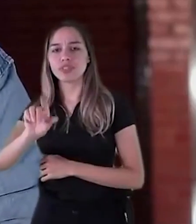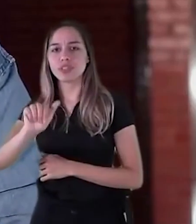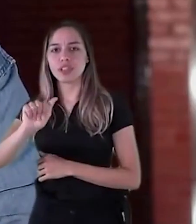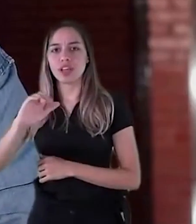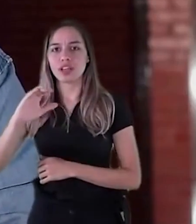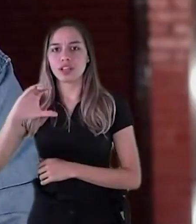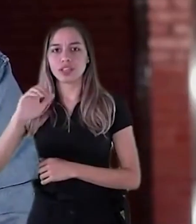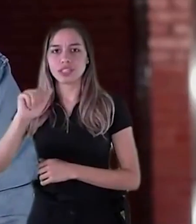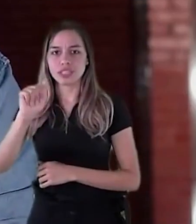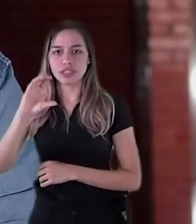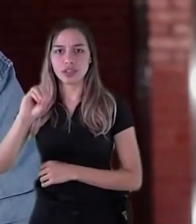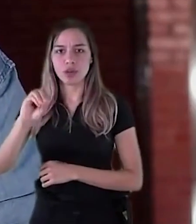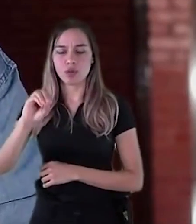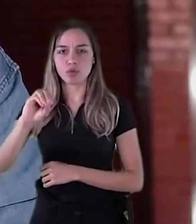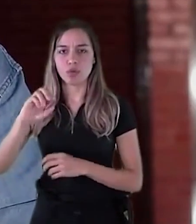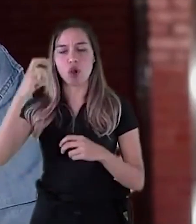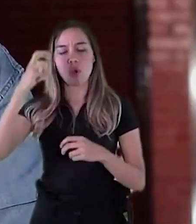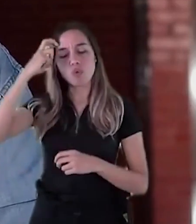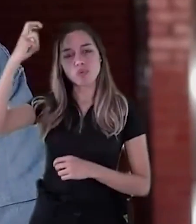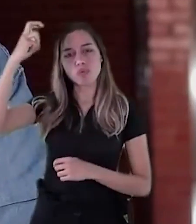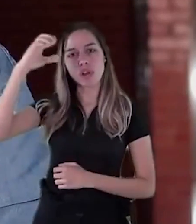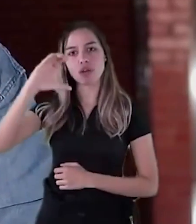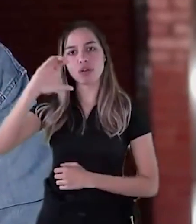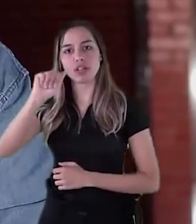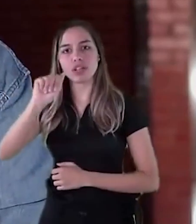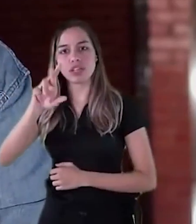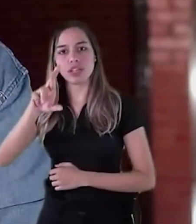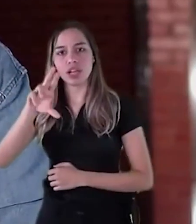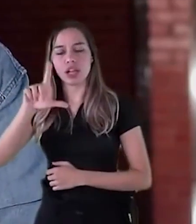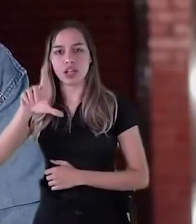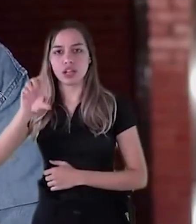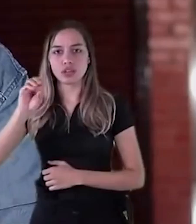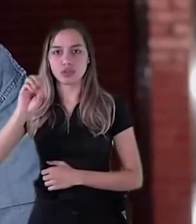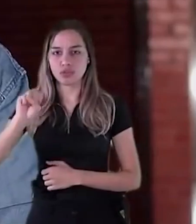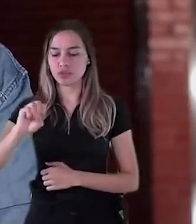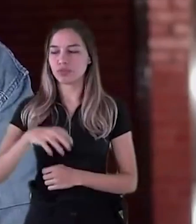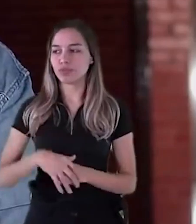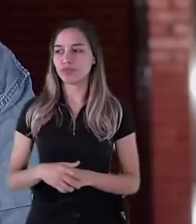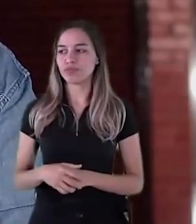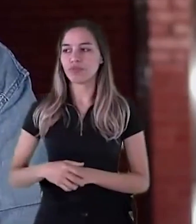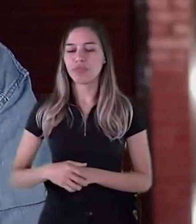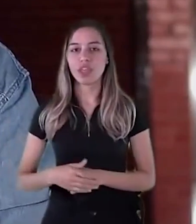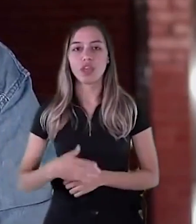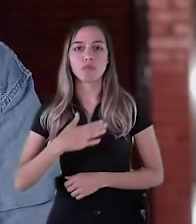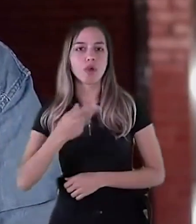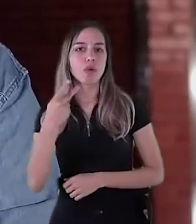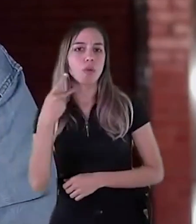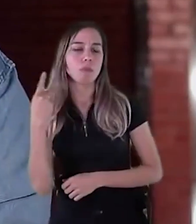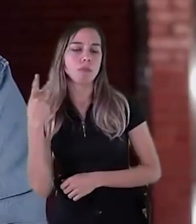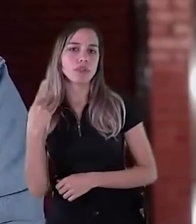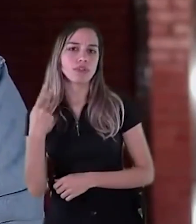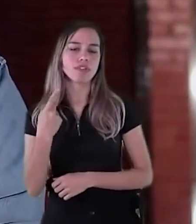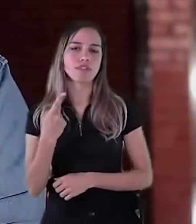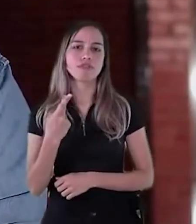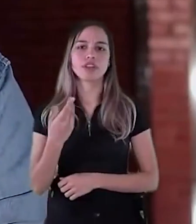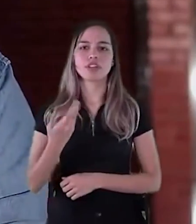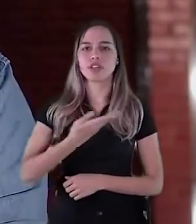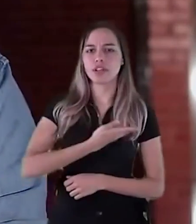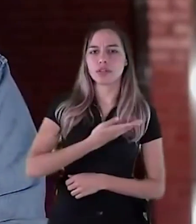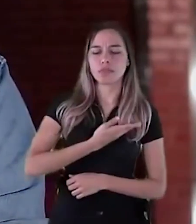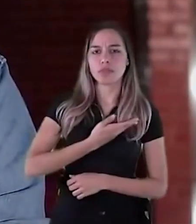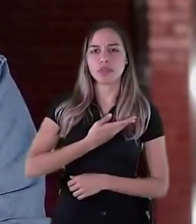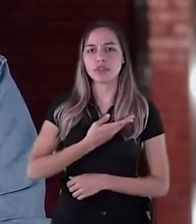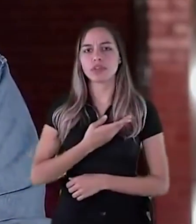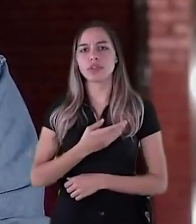Andrade, sob a administração do meu amigo querido prefeito Marco Antônio Lage, Marcos Alcântara, que preside